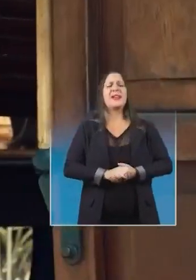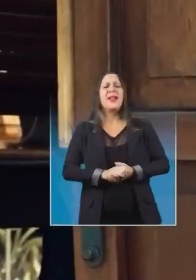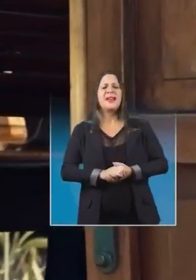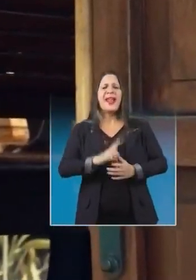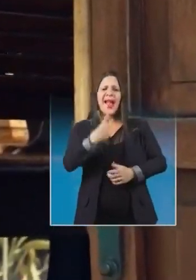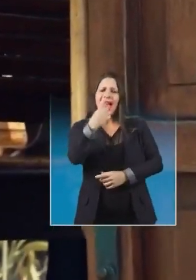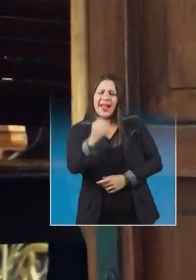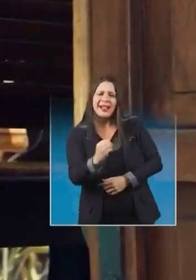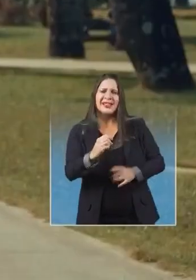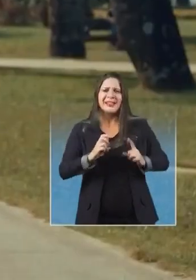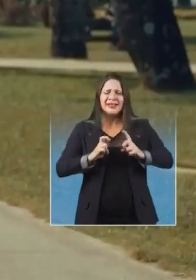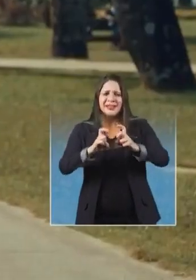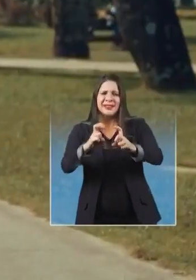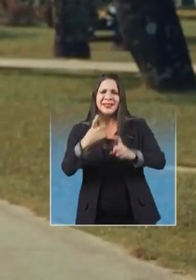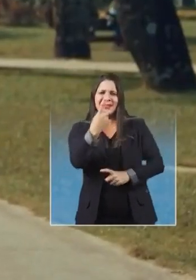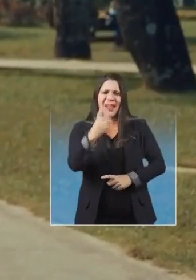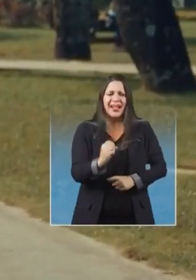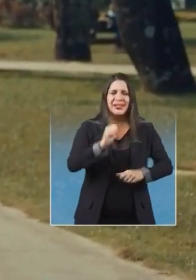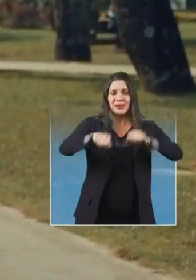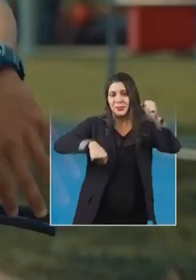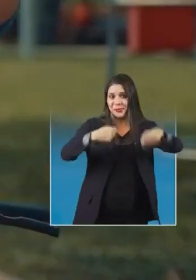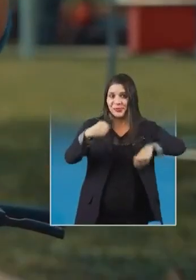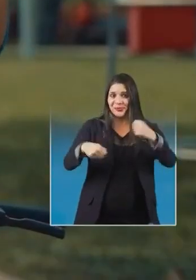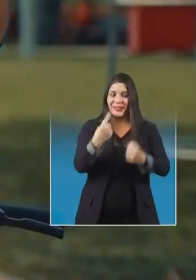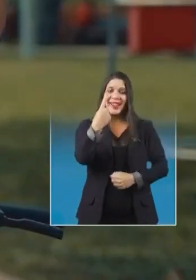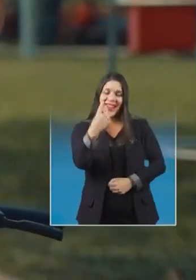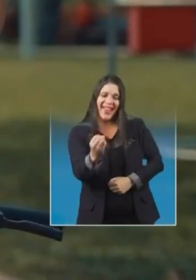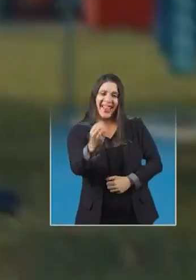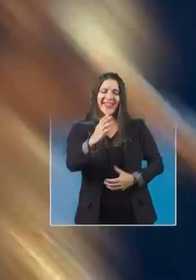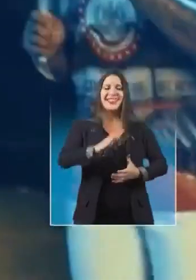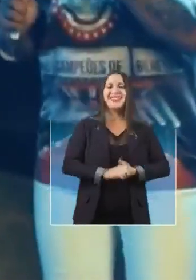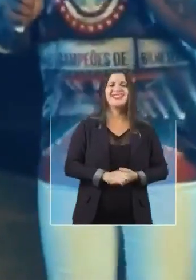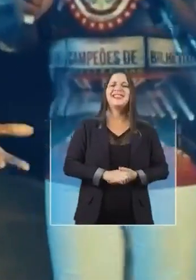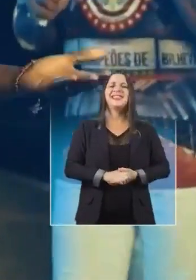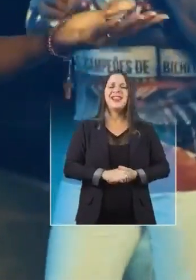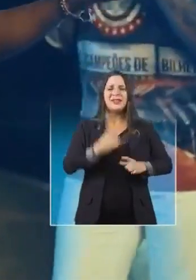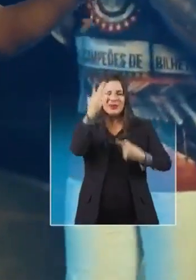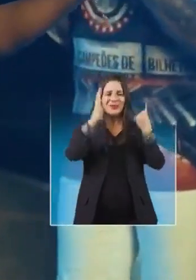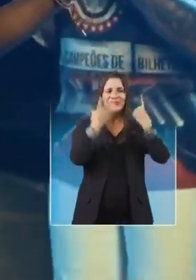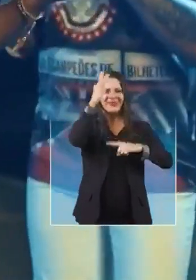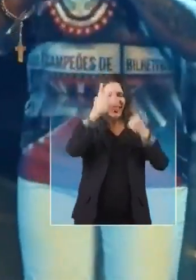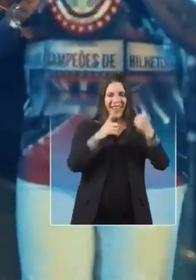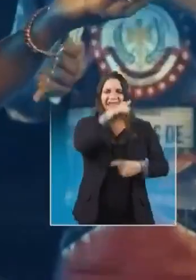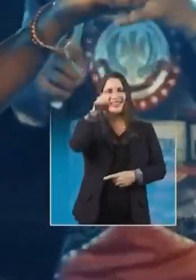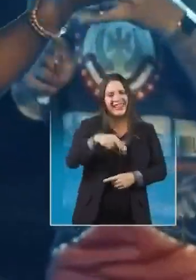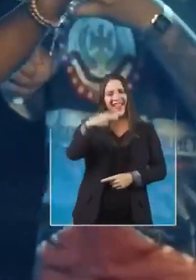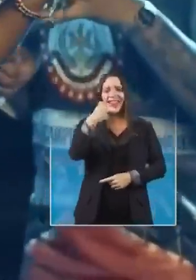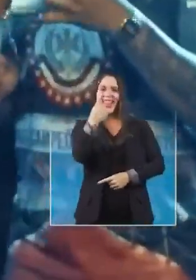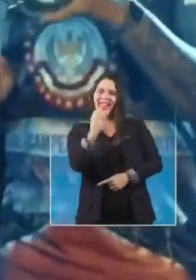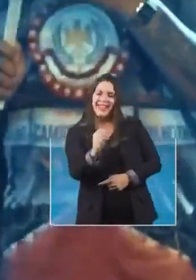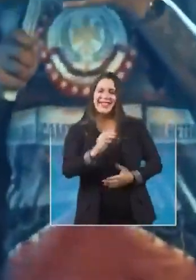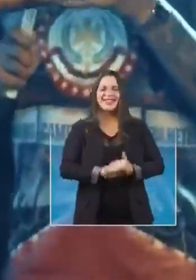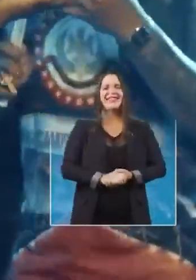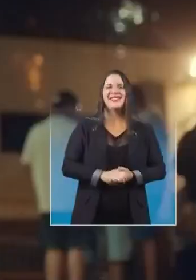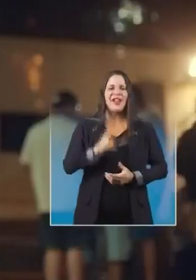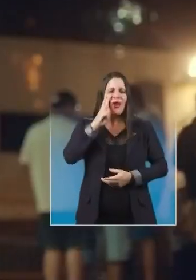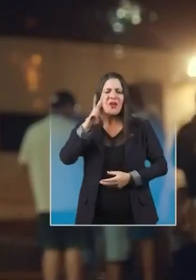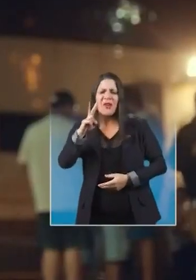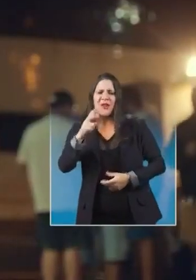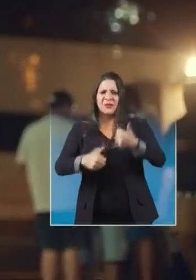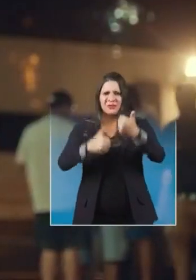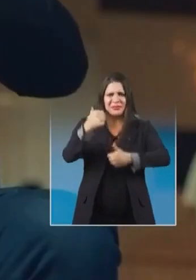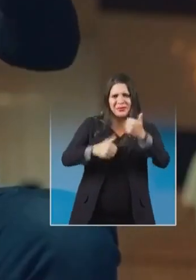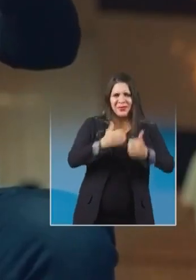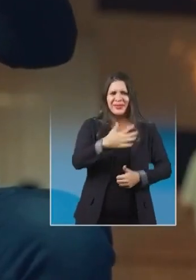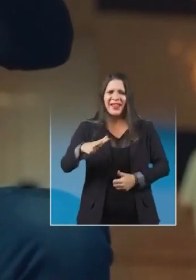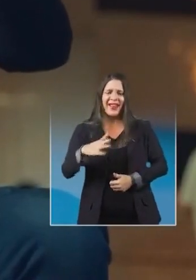É 10. Rolê de magrela na orla. É 10. Carnaval na ZN. É 10. Ver um jogo na vila.